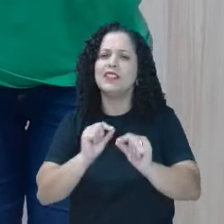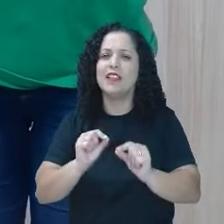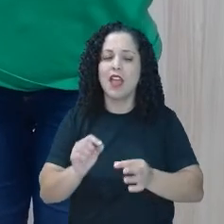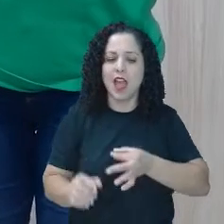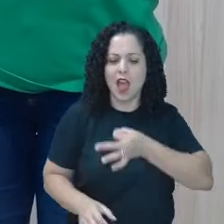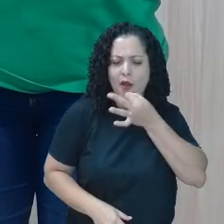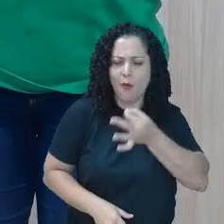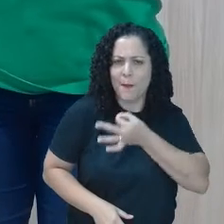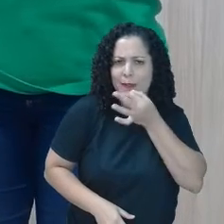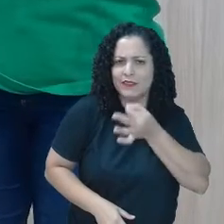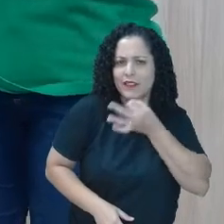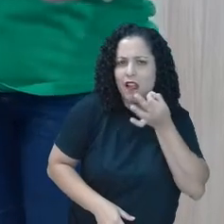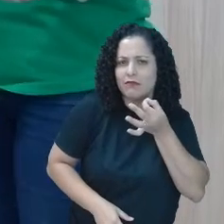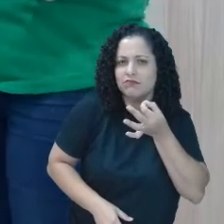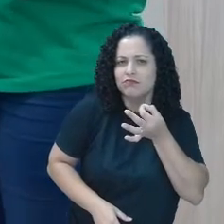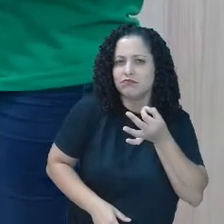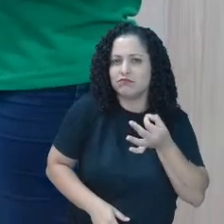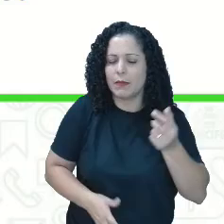argumentar?